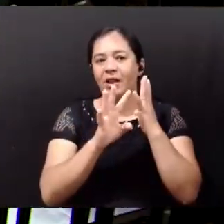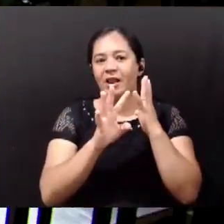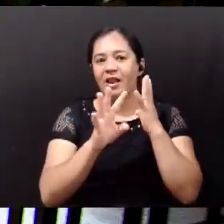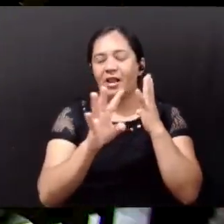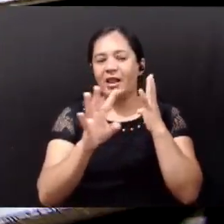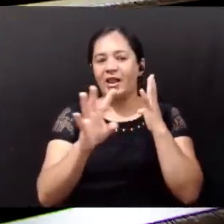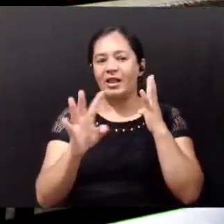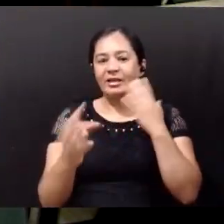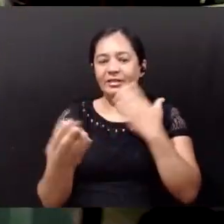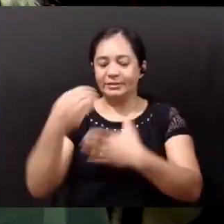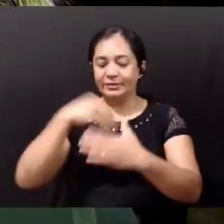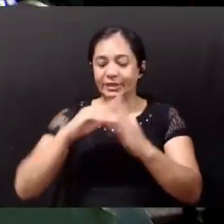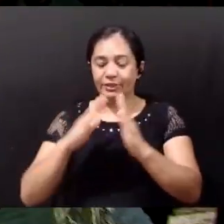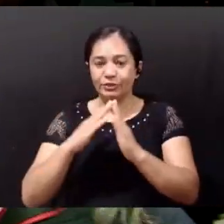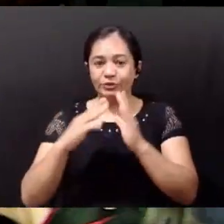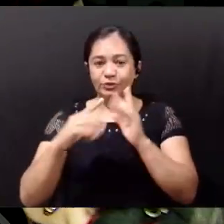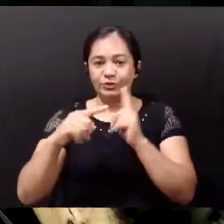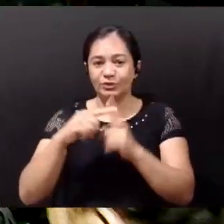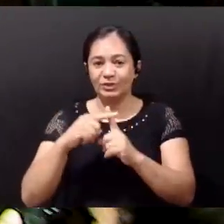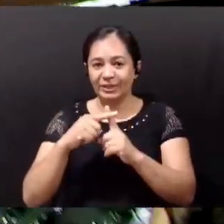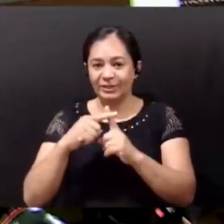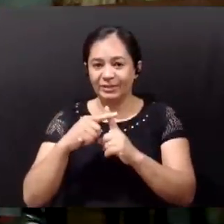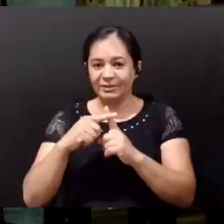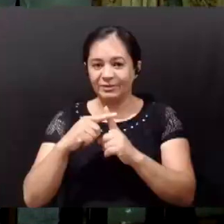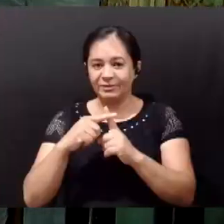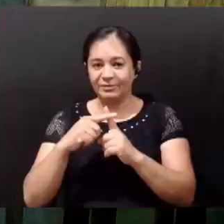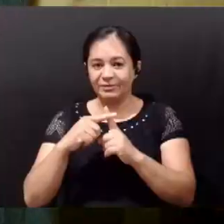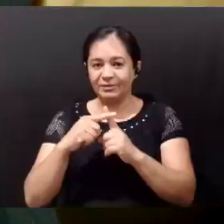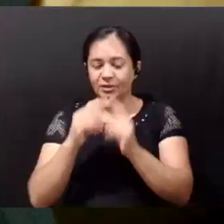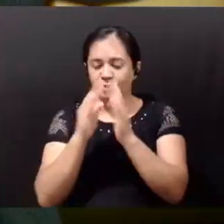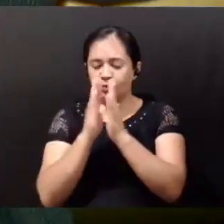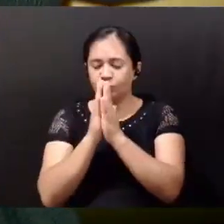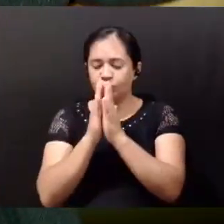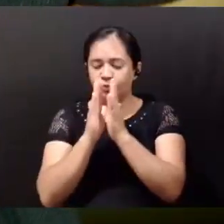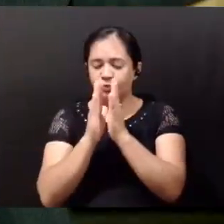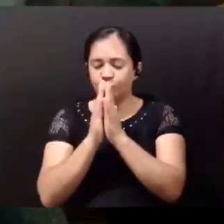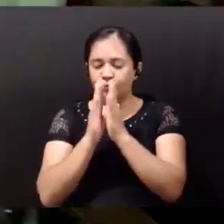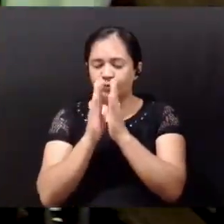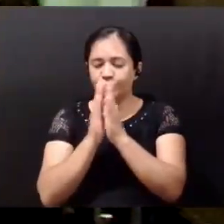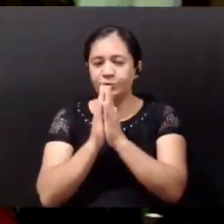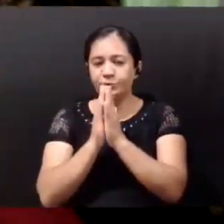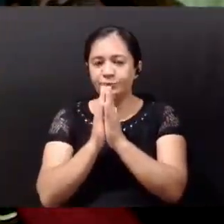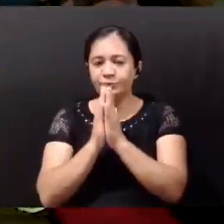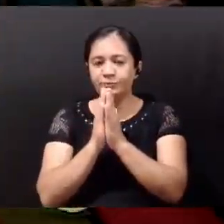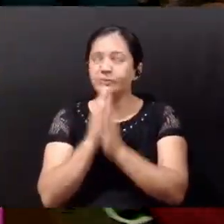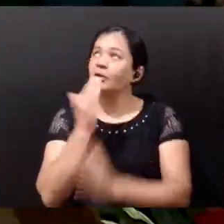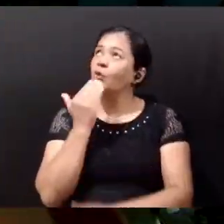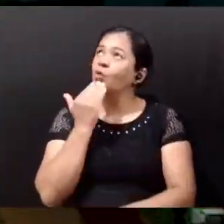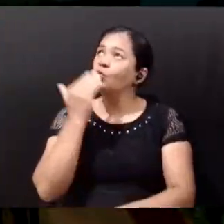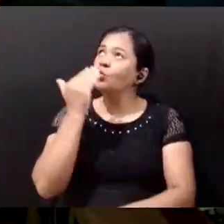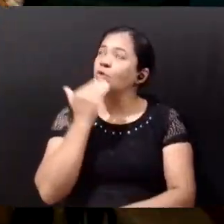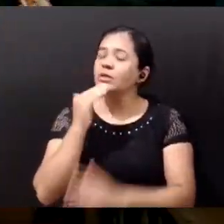da Catedral Metropolitana, a oração no Santíssimo, com pedido e agradecimento para o trabalho que